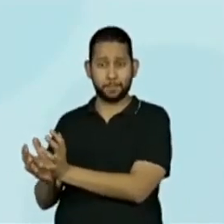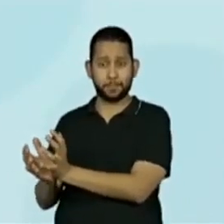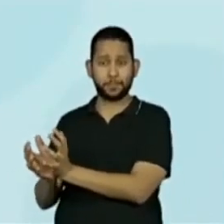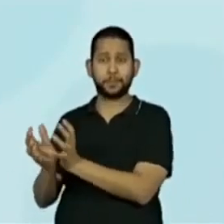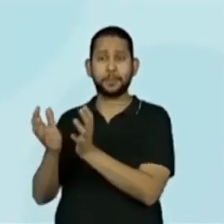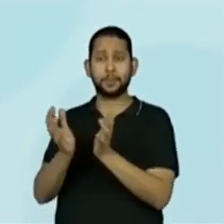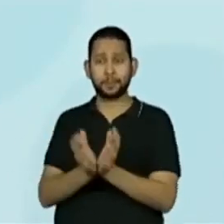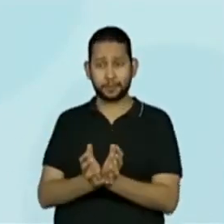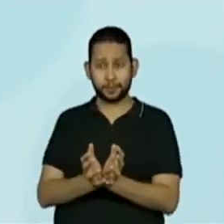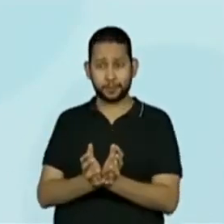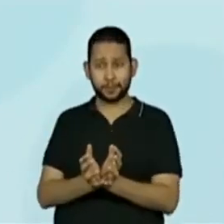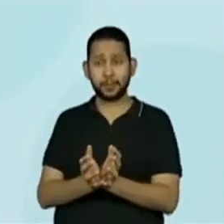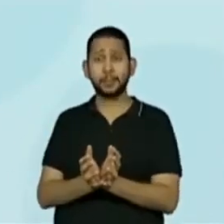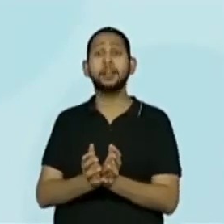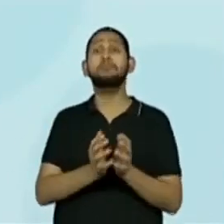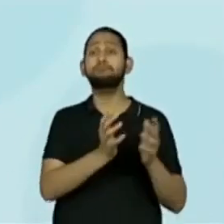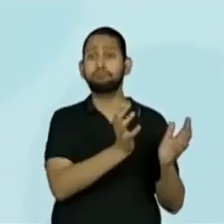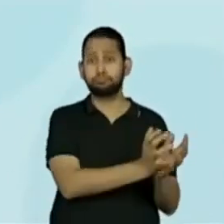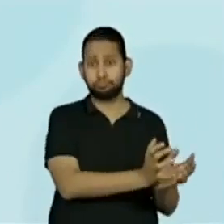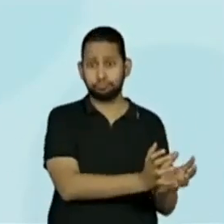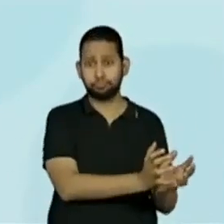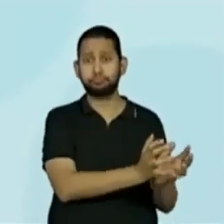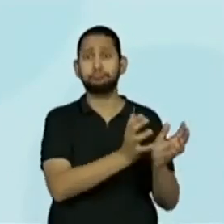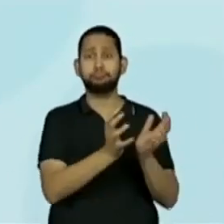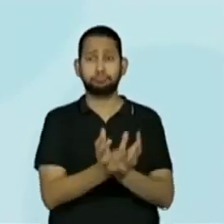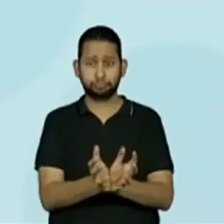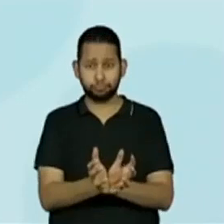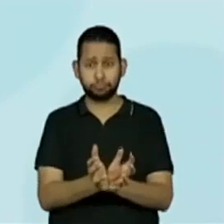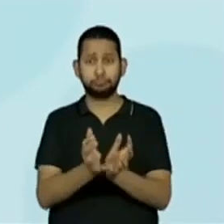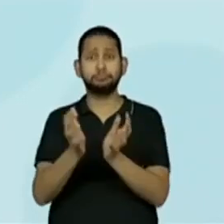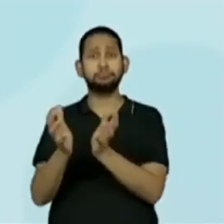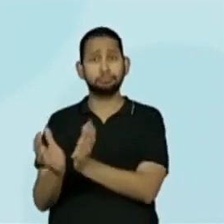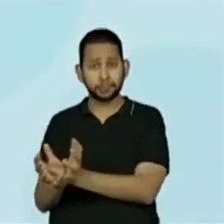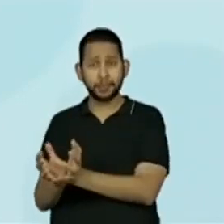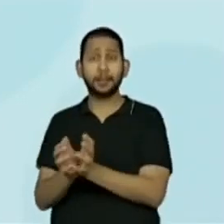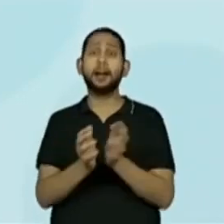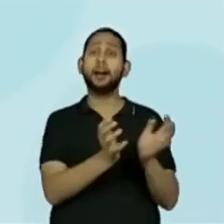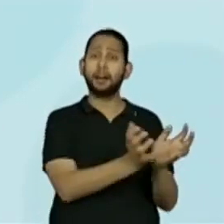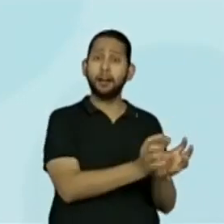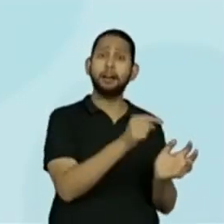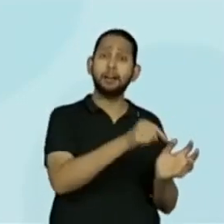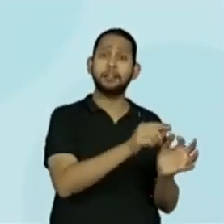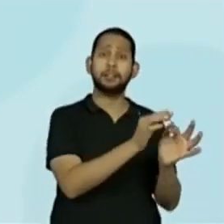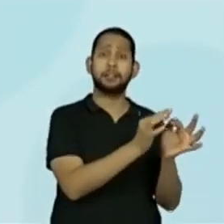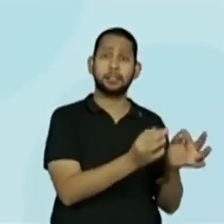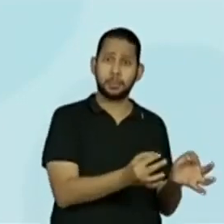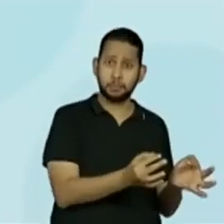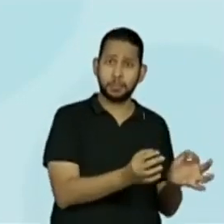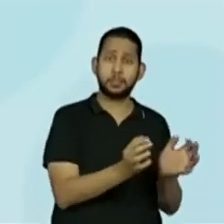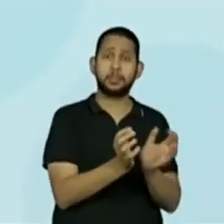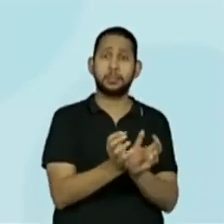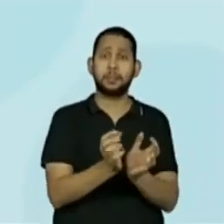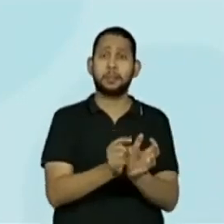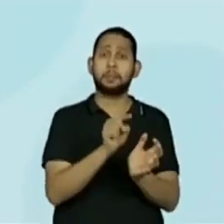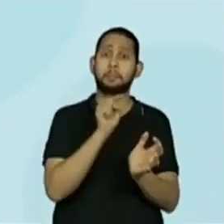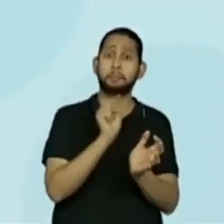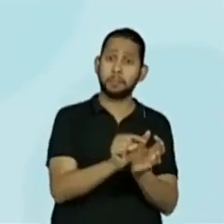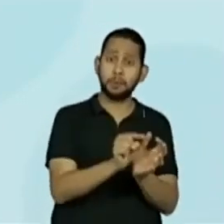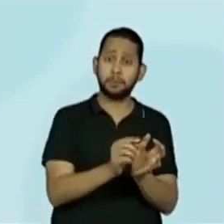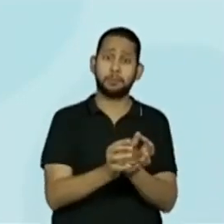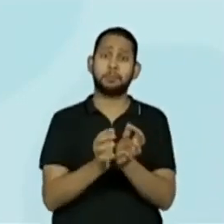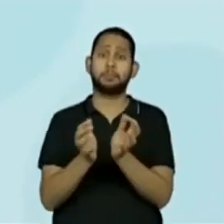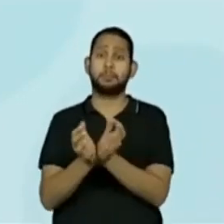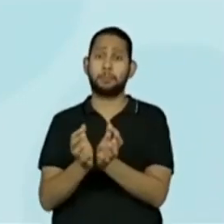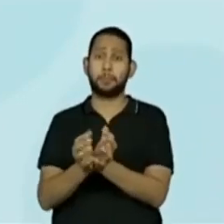da classe das unidades simples, as 3 ordens da classe dos milhares, as 3 ordens da classe dos milhões